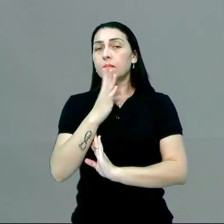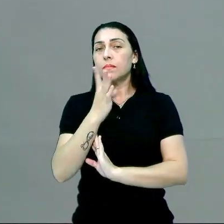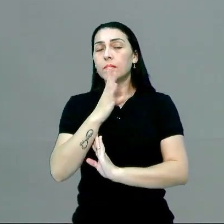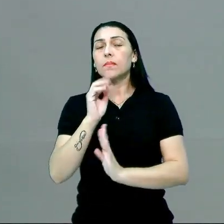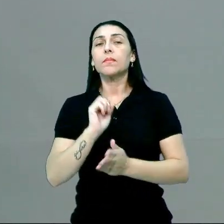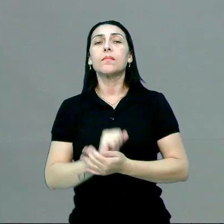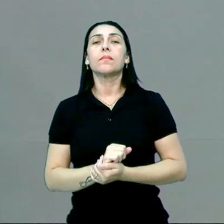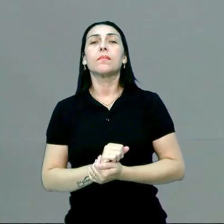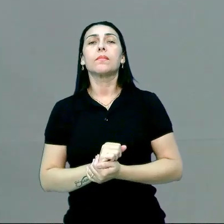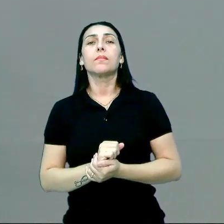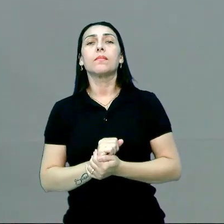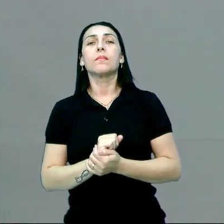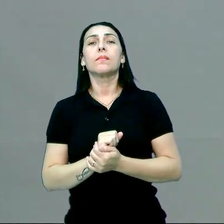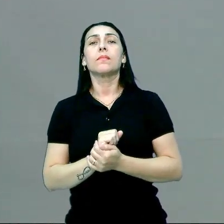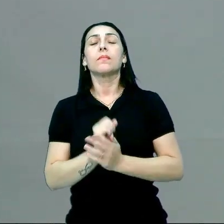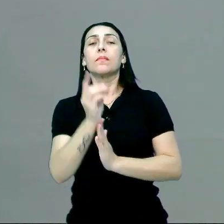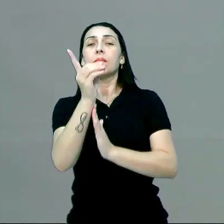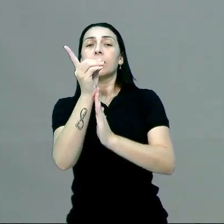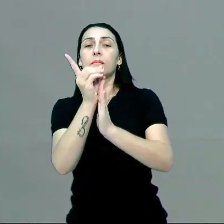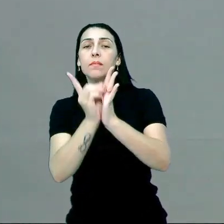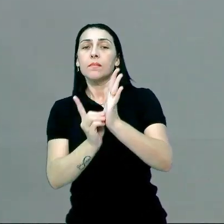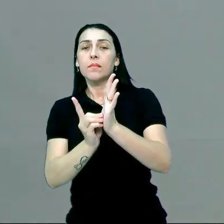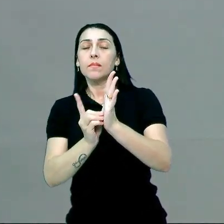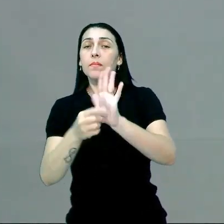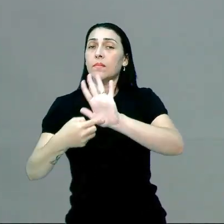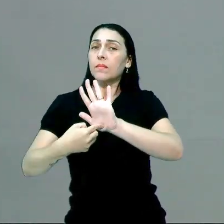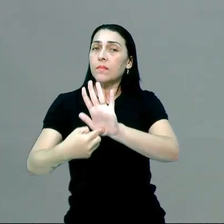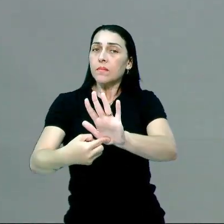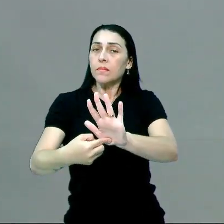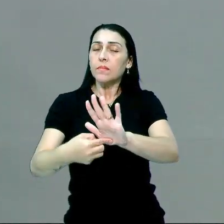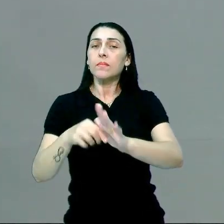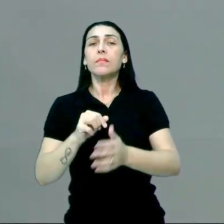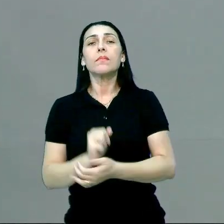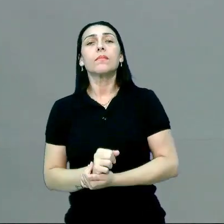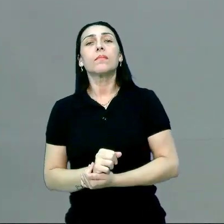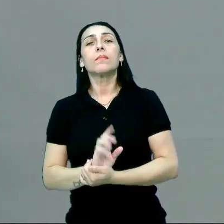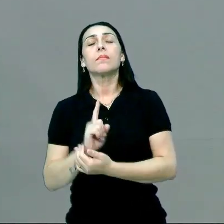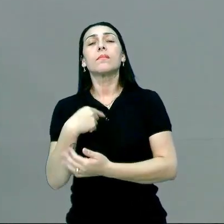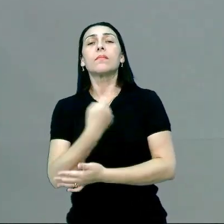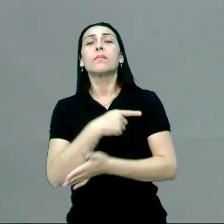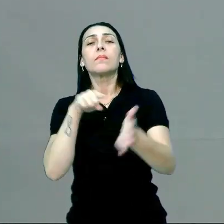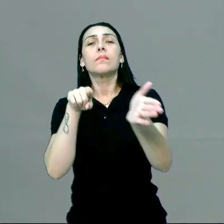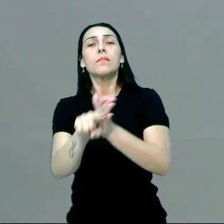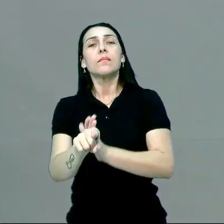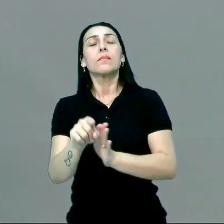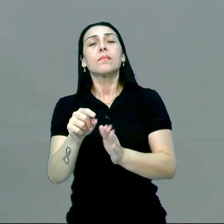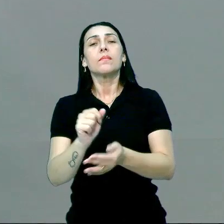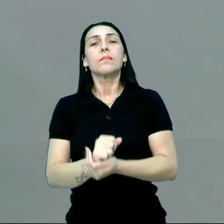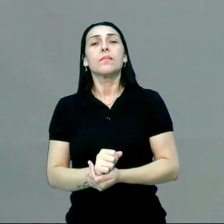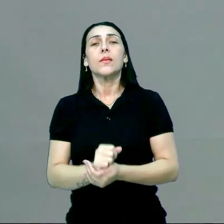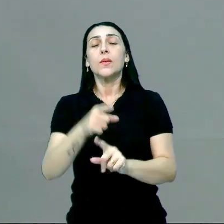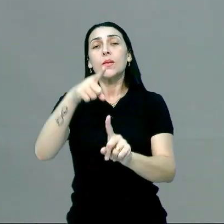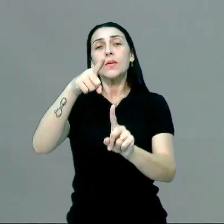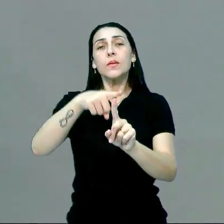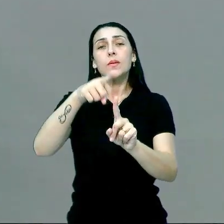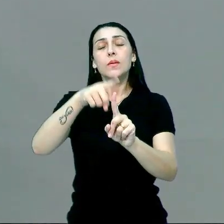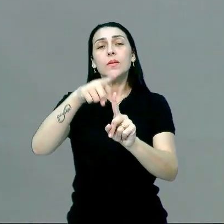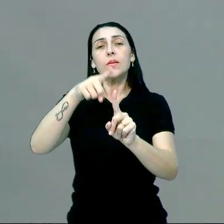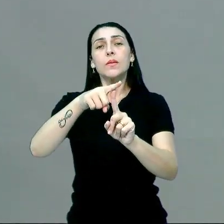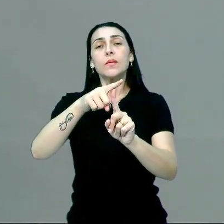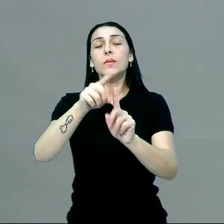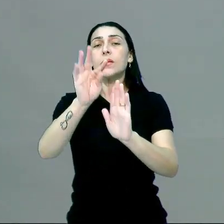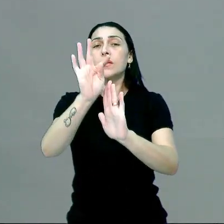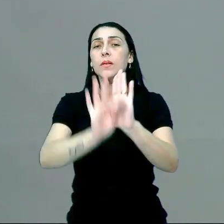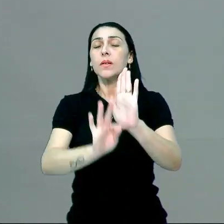conhecem, e o dissertativo expositivo. E aí, na nossa questão, ela vai pedir justamente o tipo